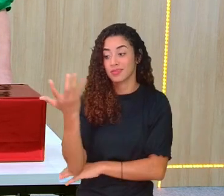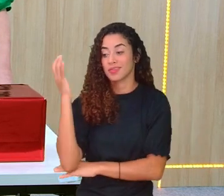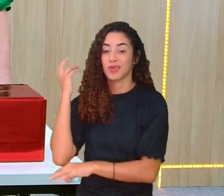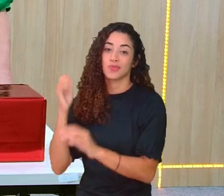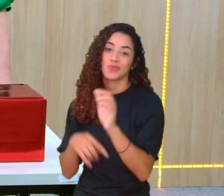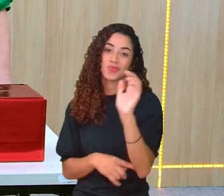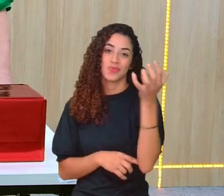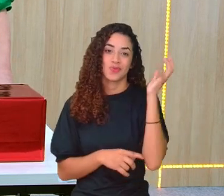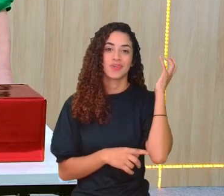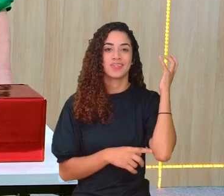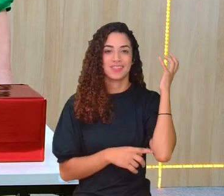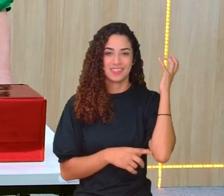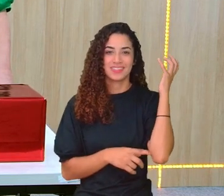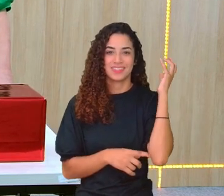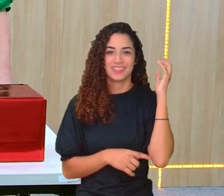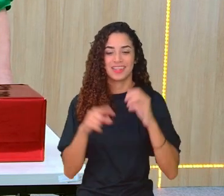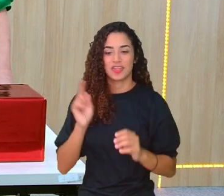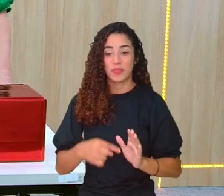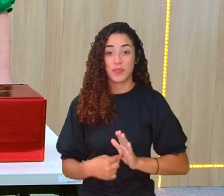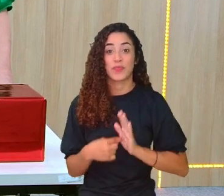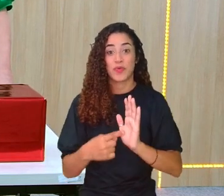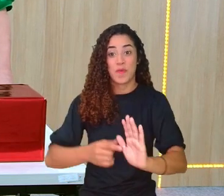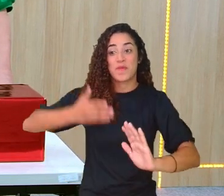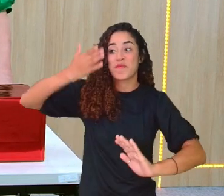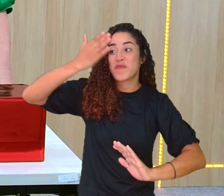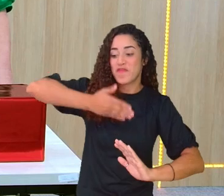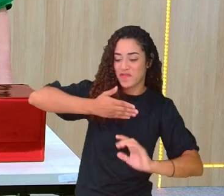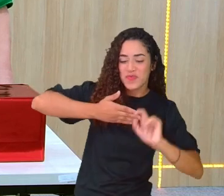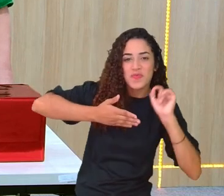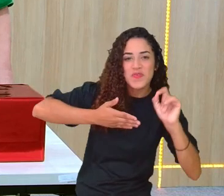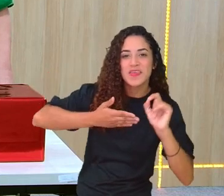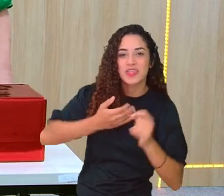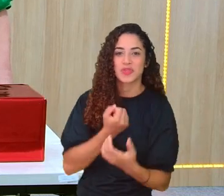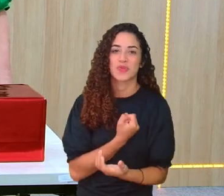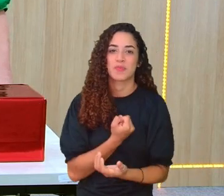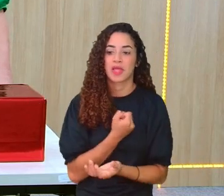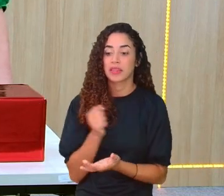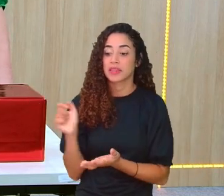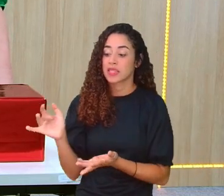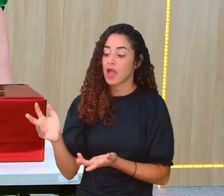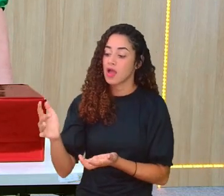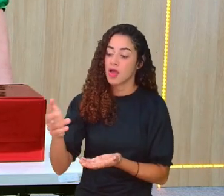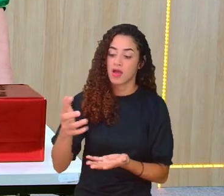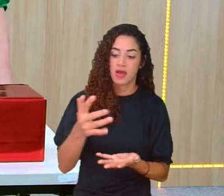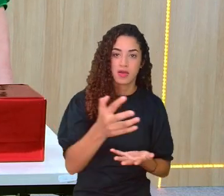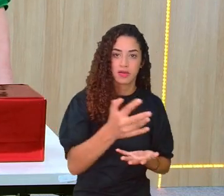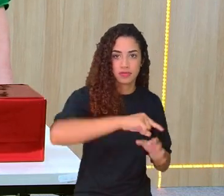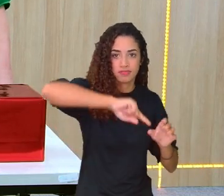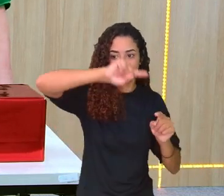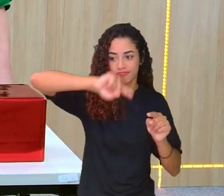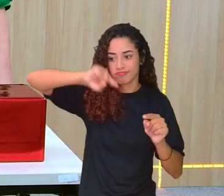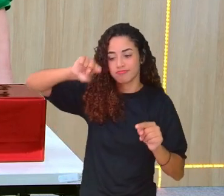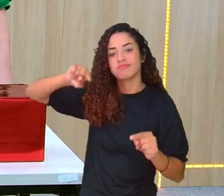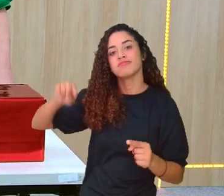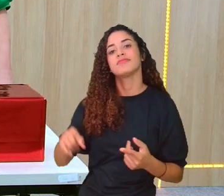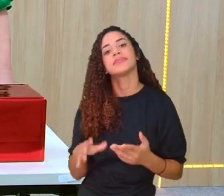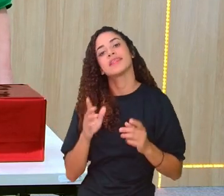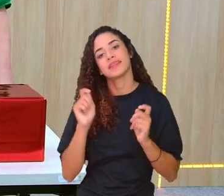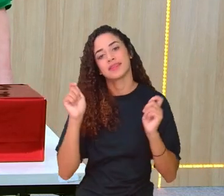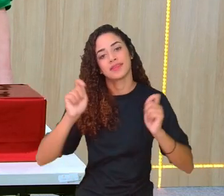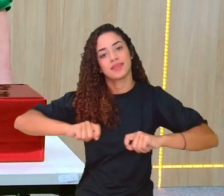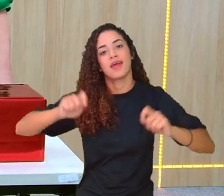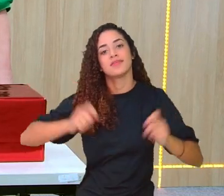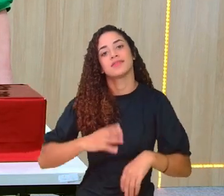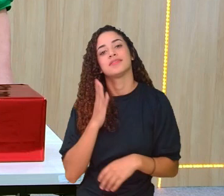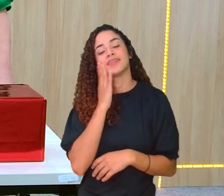o que mostra isso são os números. Tem vários dados, né? Quando diz assim, os dados estatísticos, esses dados estatísticos